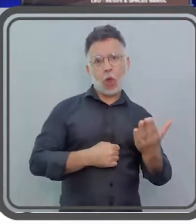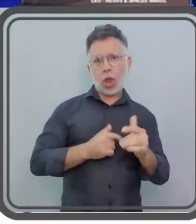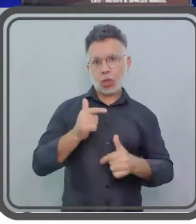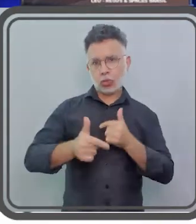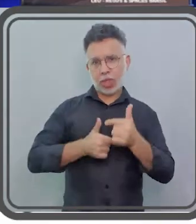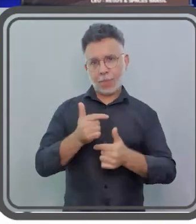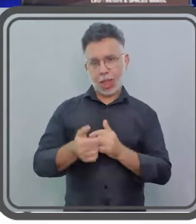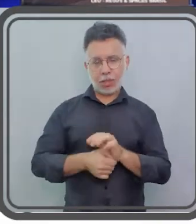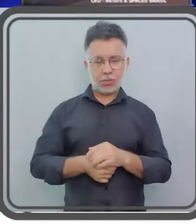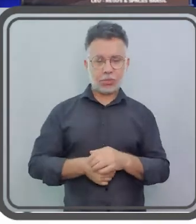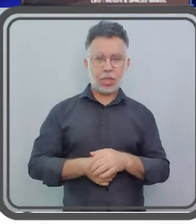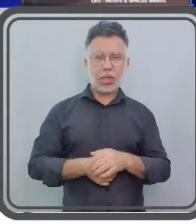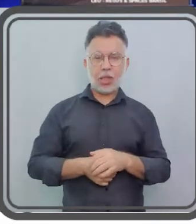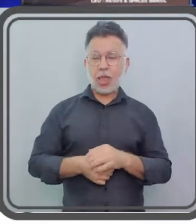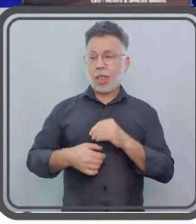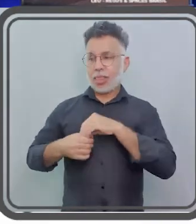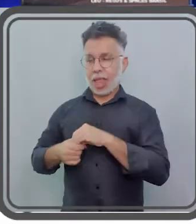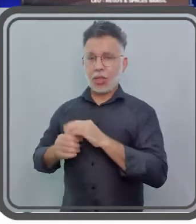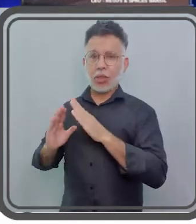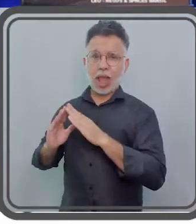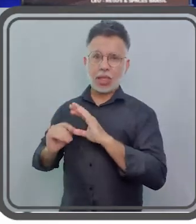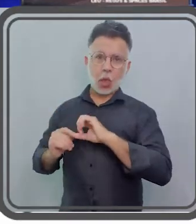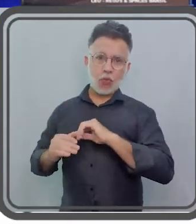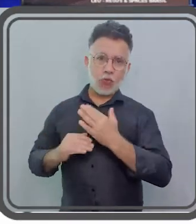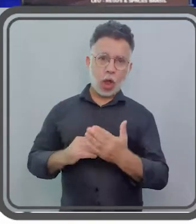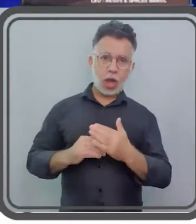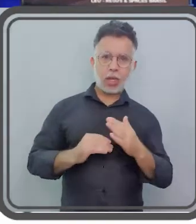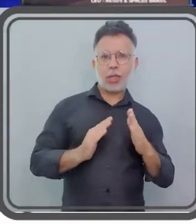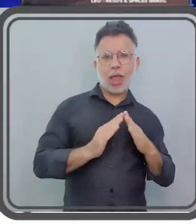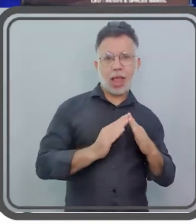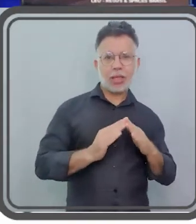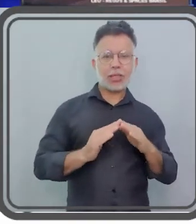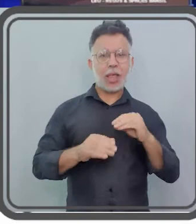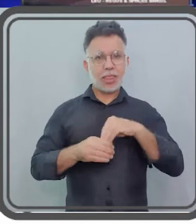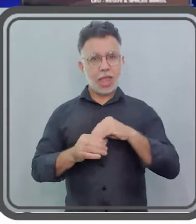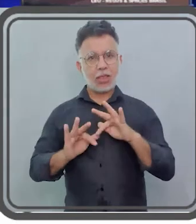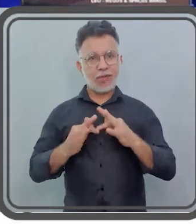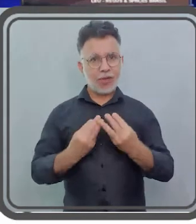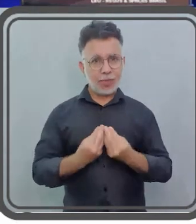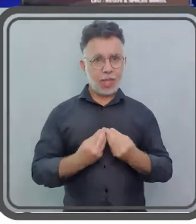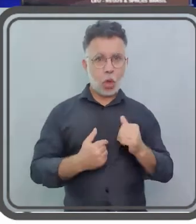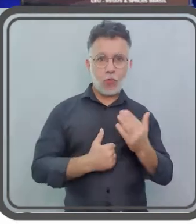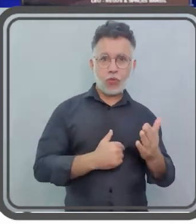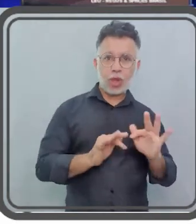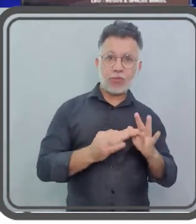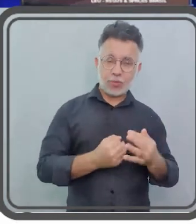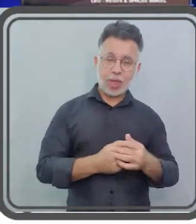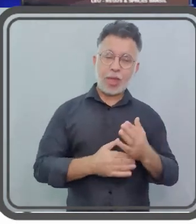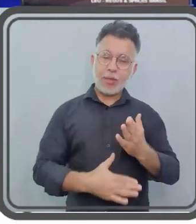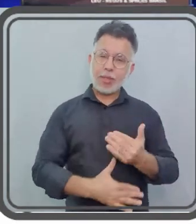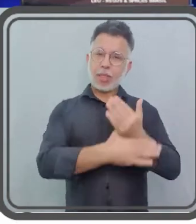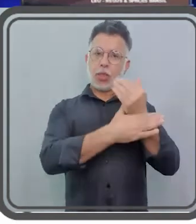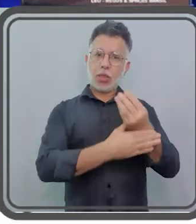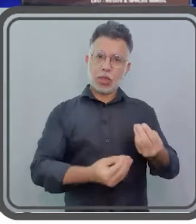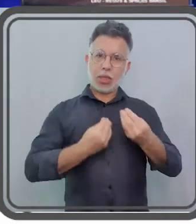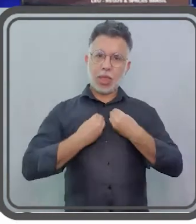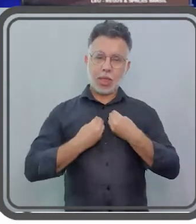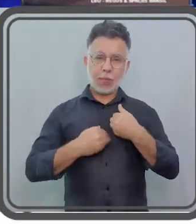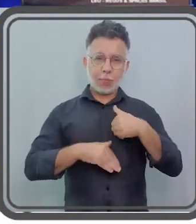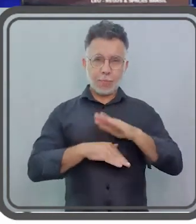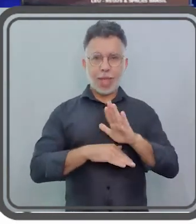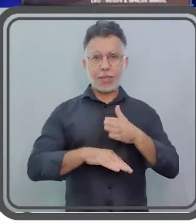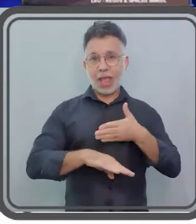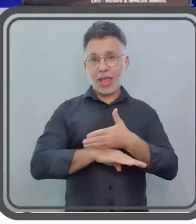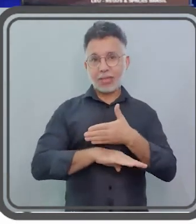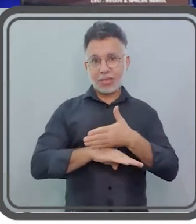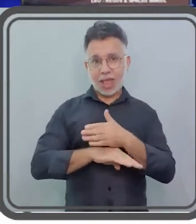trabalho, dentro ou fora de casa, dentro ou fora da família. E a tecnologia nos permite ter muito mais acesso,